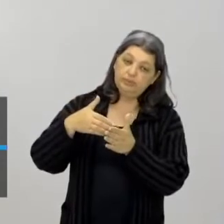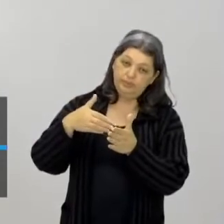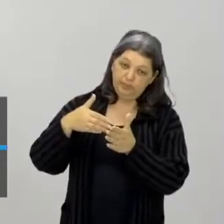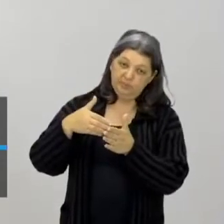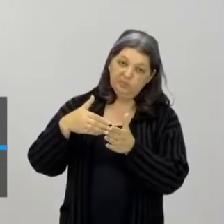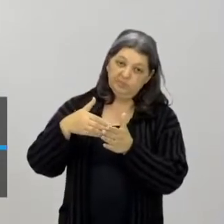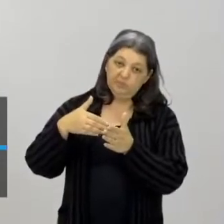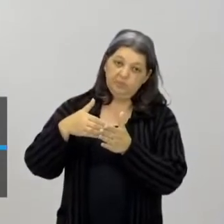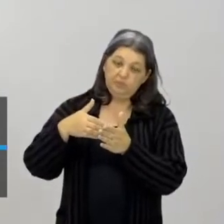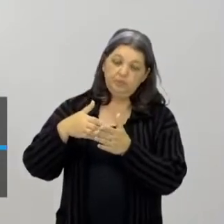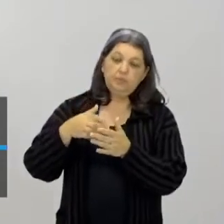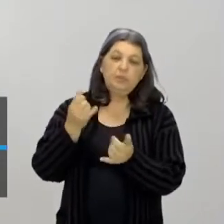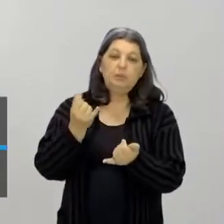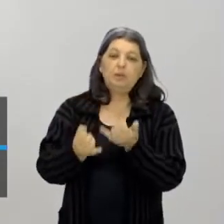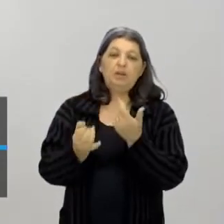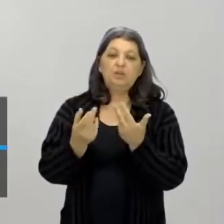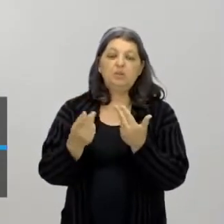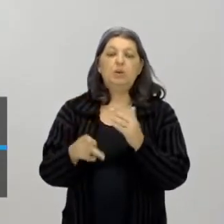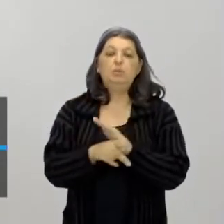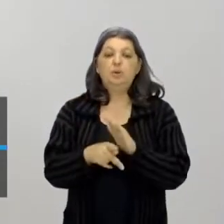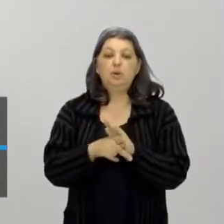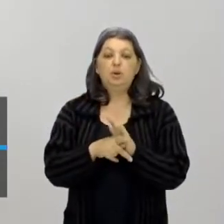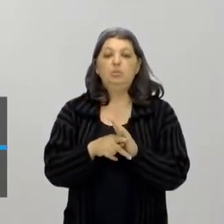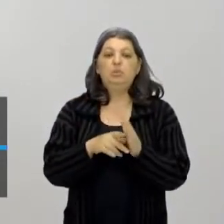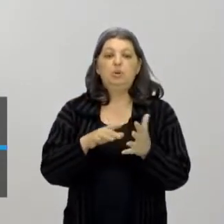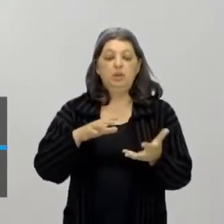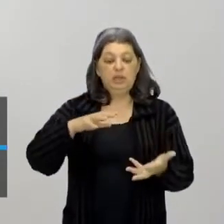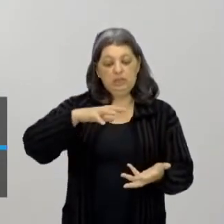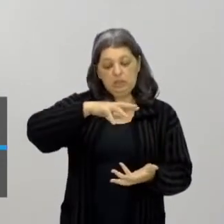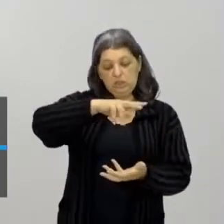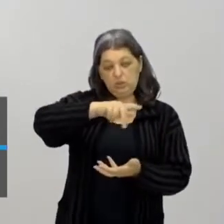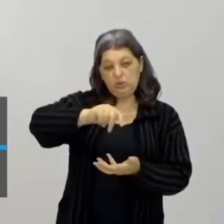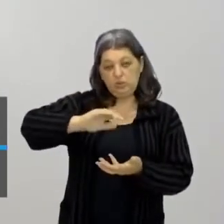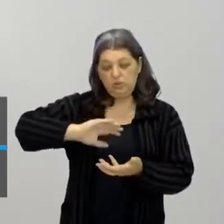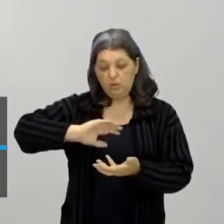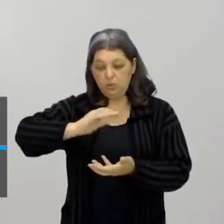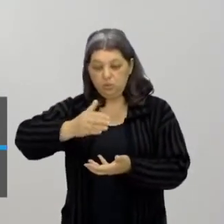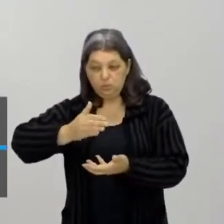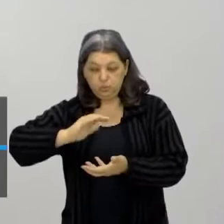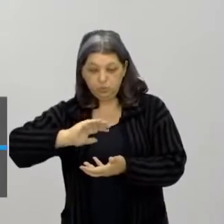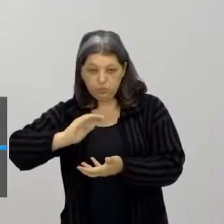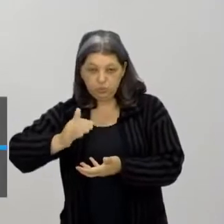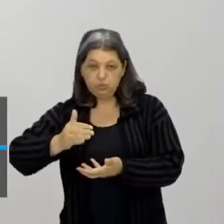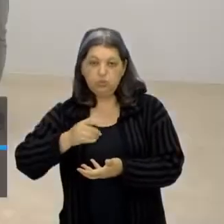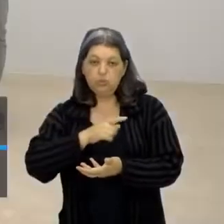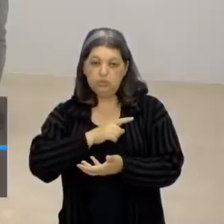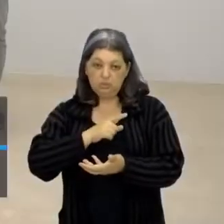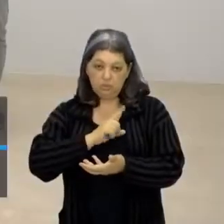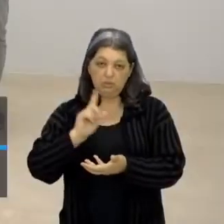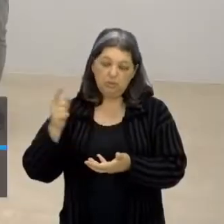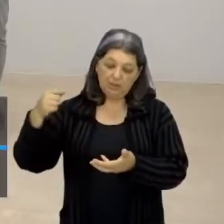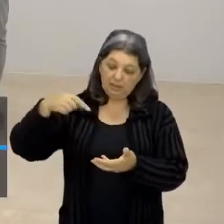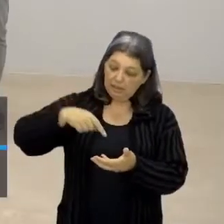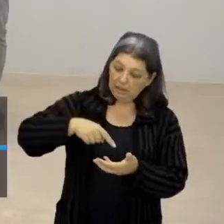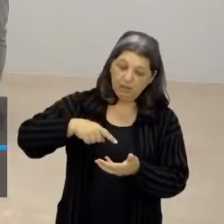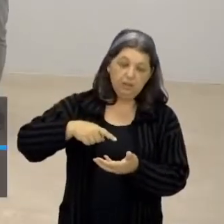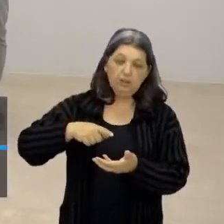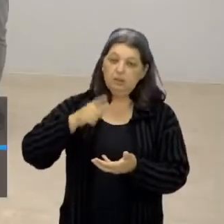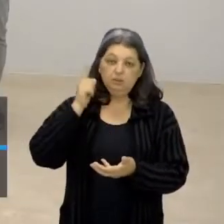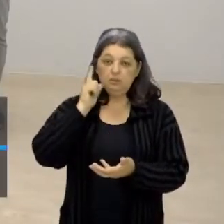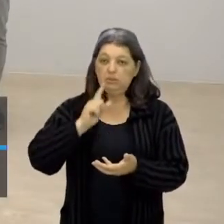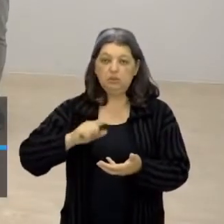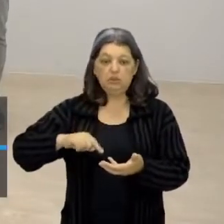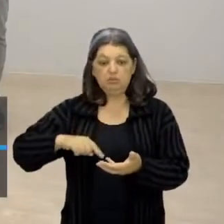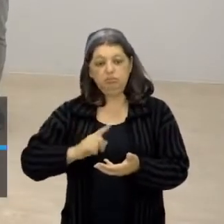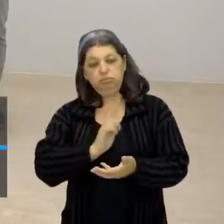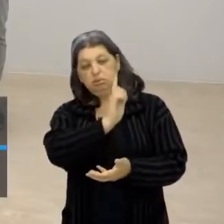entre e sai como se fosse uma estufa, né? A gente acaba recebendo os raios e aí esse raio entra sai, né? E depois ele não consegue escapar, uma